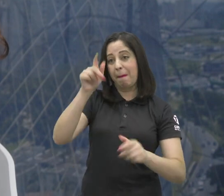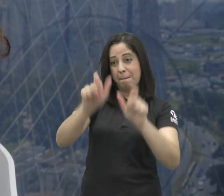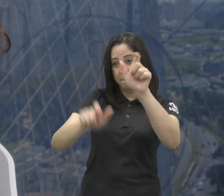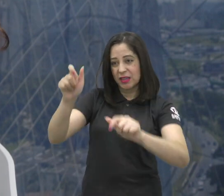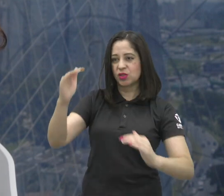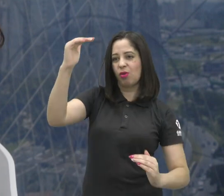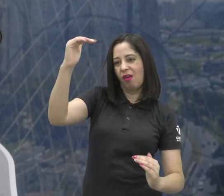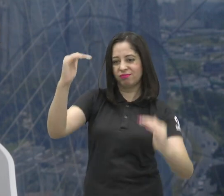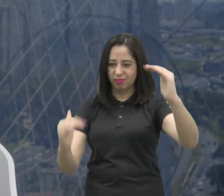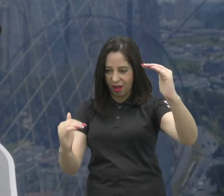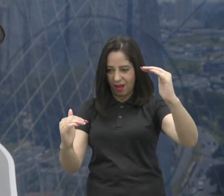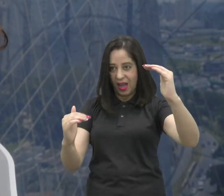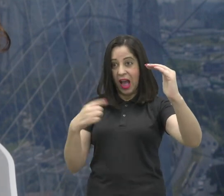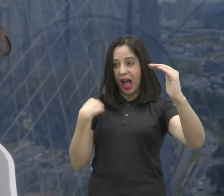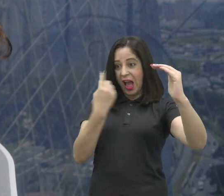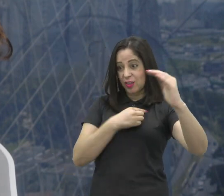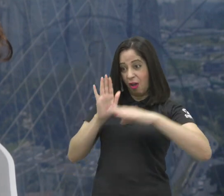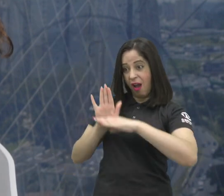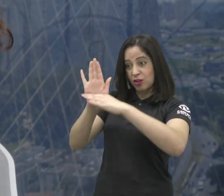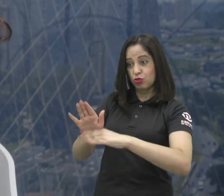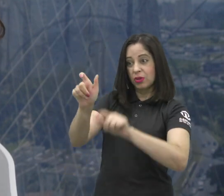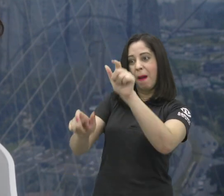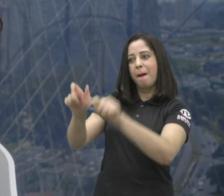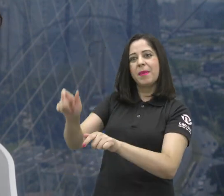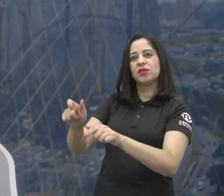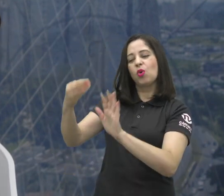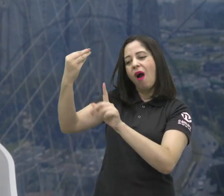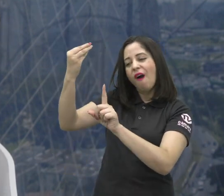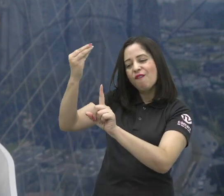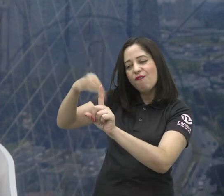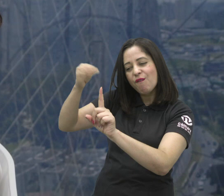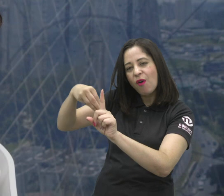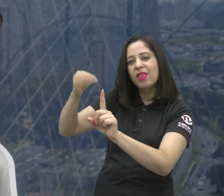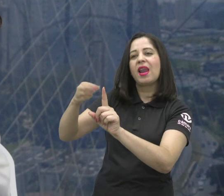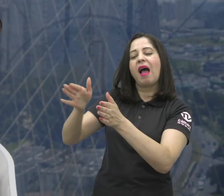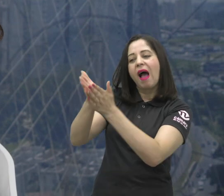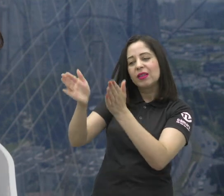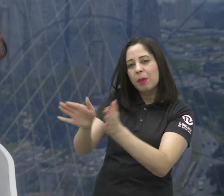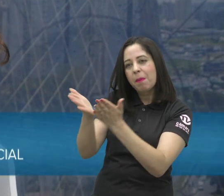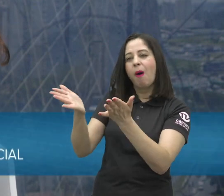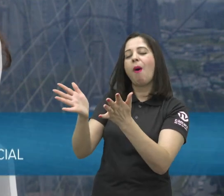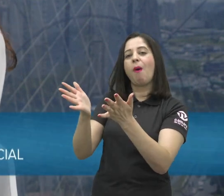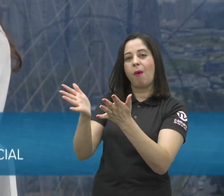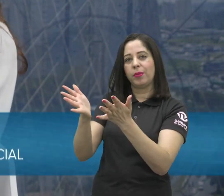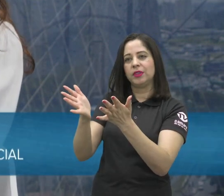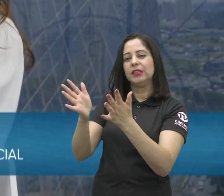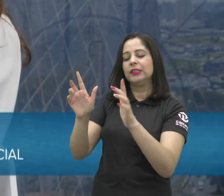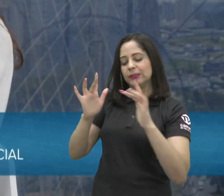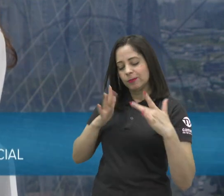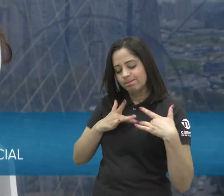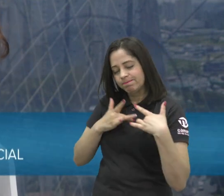com os atendimentos, com as pessoas em situação de vulnerabilidade, e a gente consegue ver essa ação como ela é transformadora